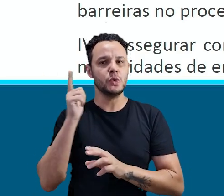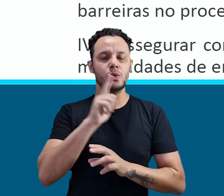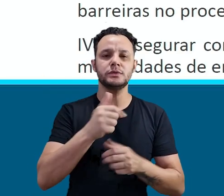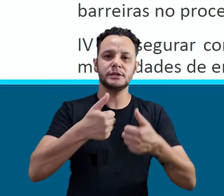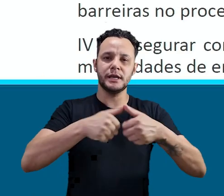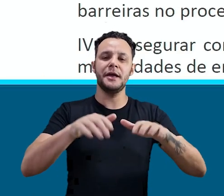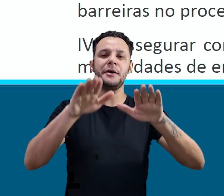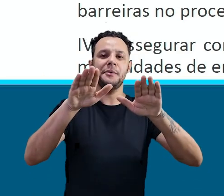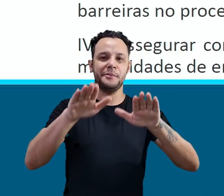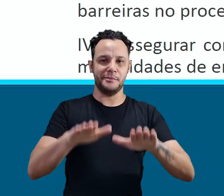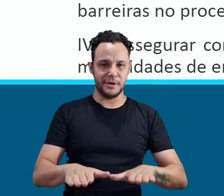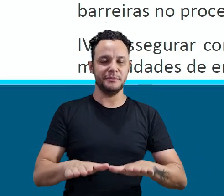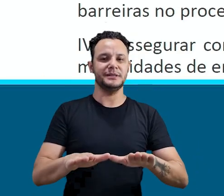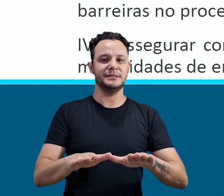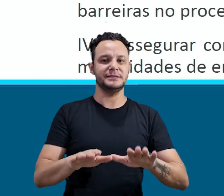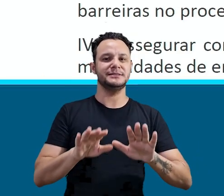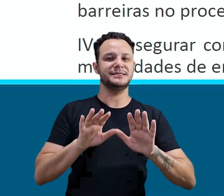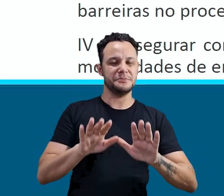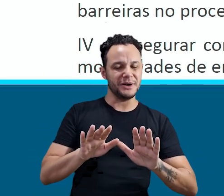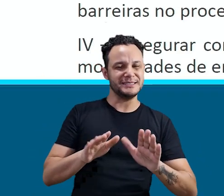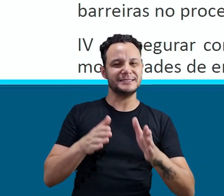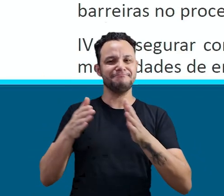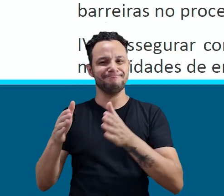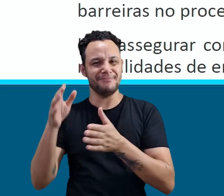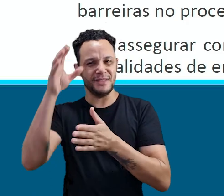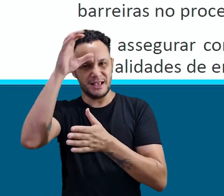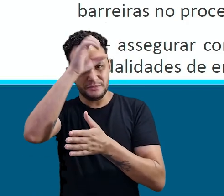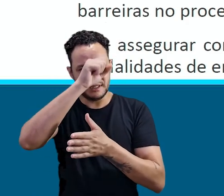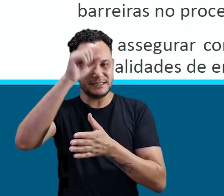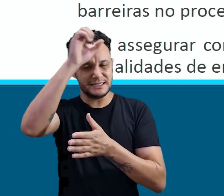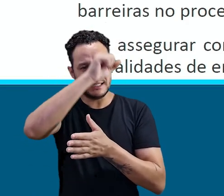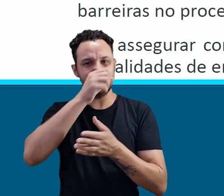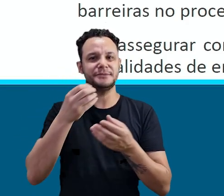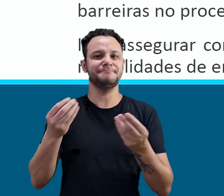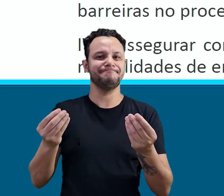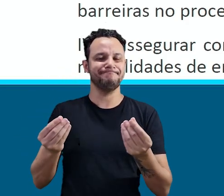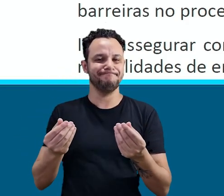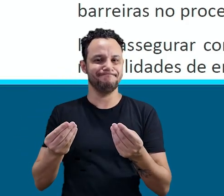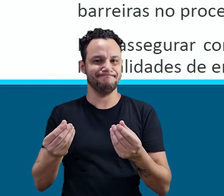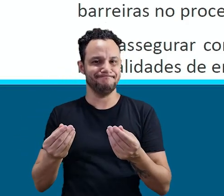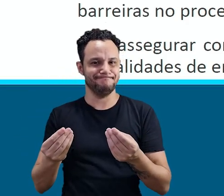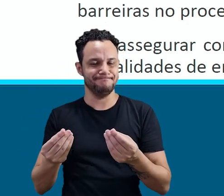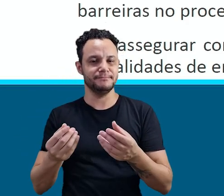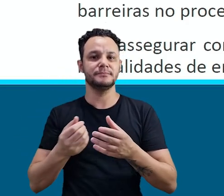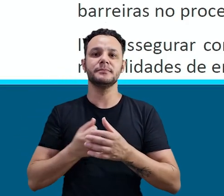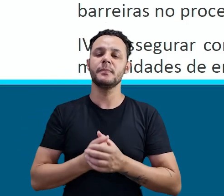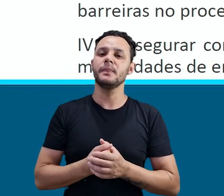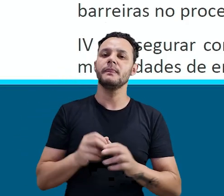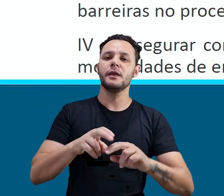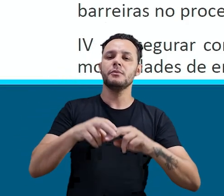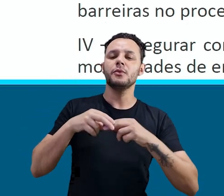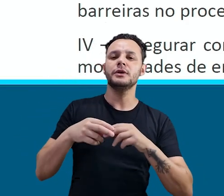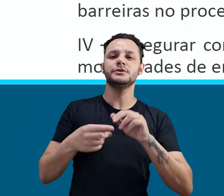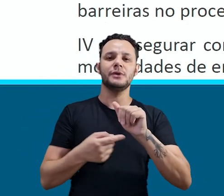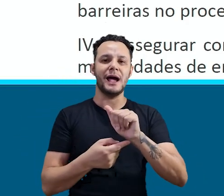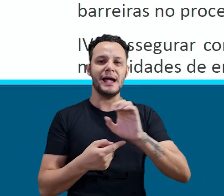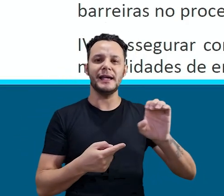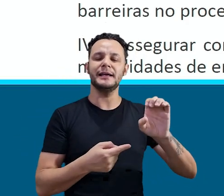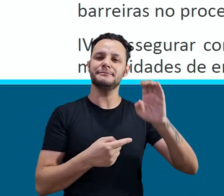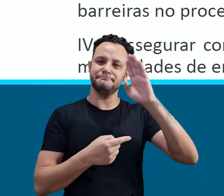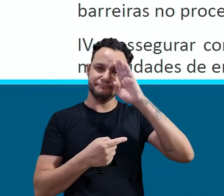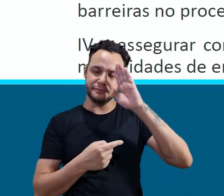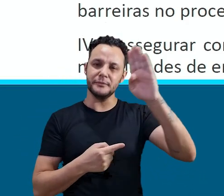está devendo um pouco no que tange o aprendizado, não é mesmo, dessas crianças. Então, o AE tem um